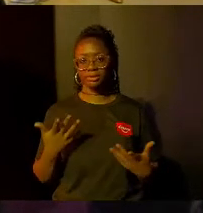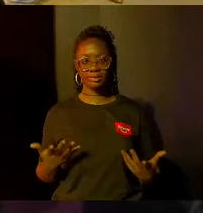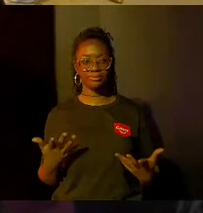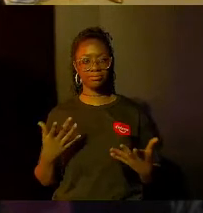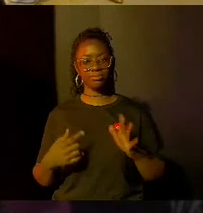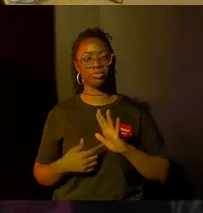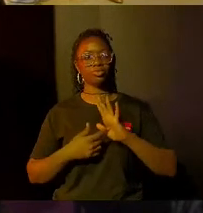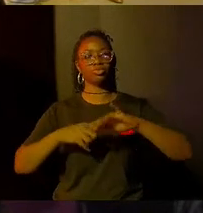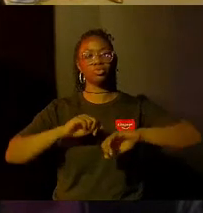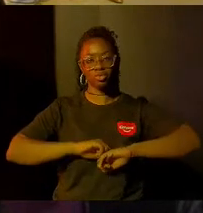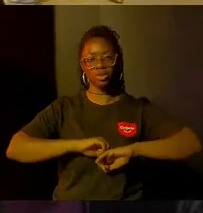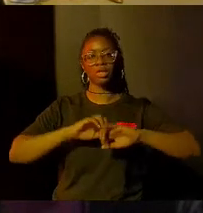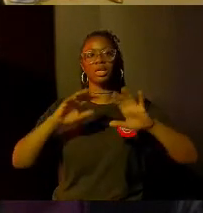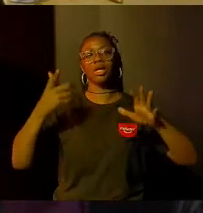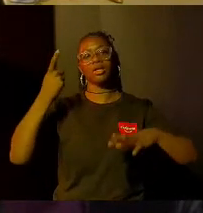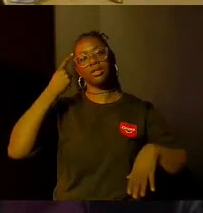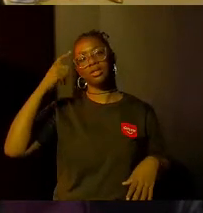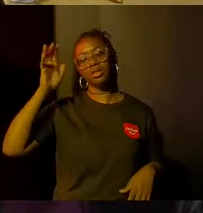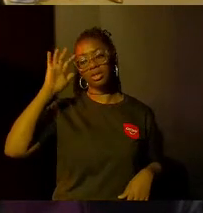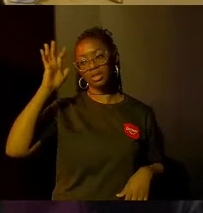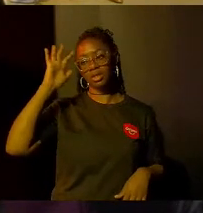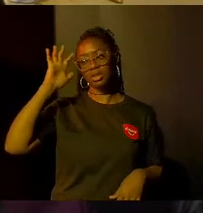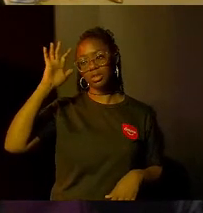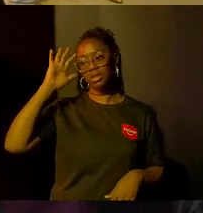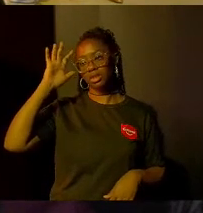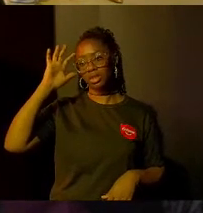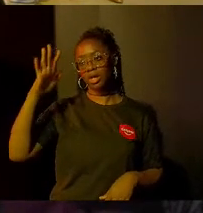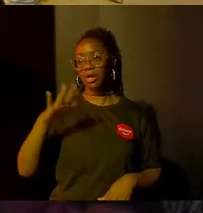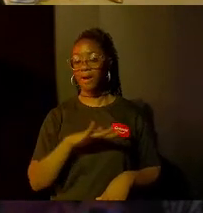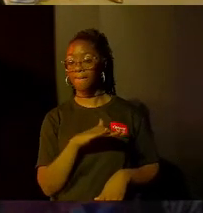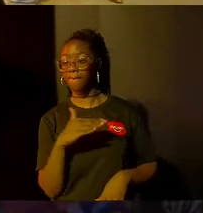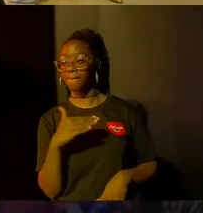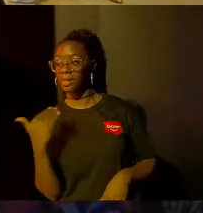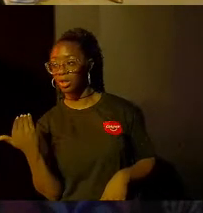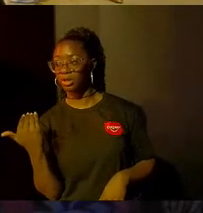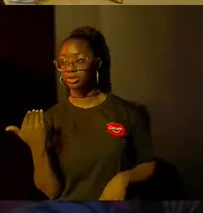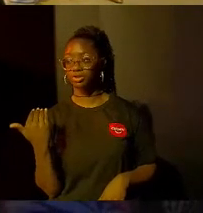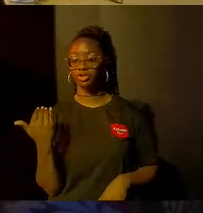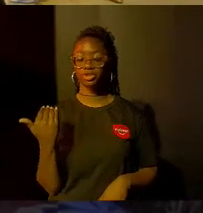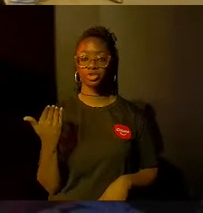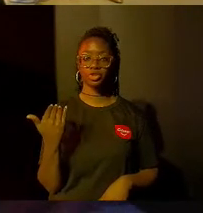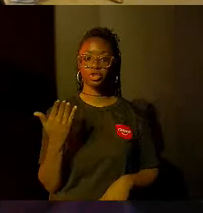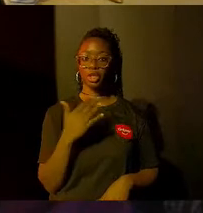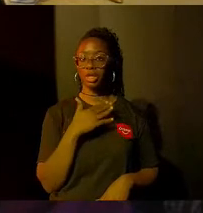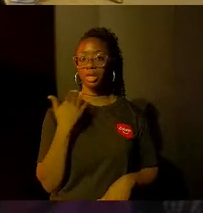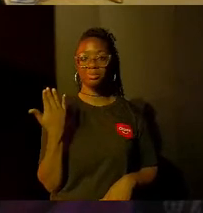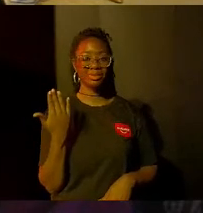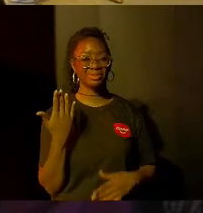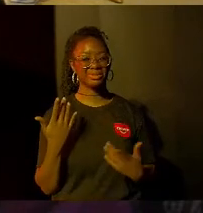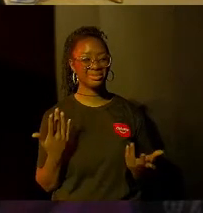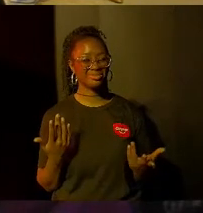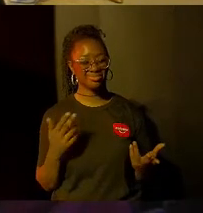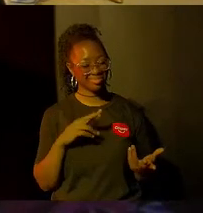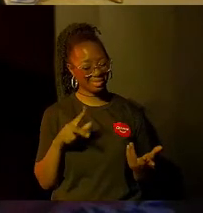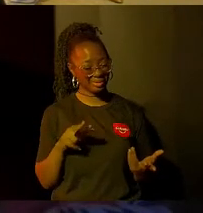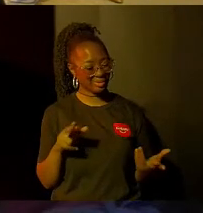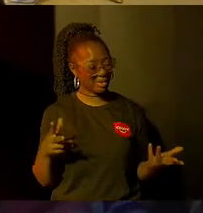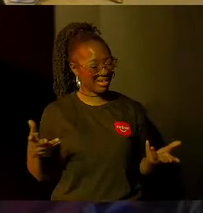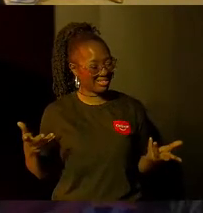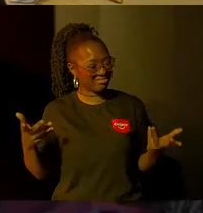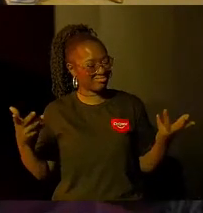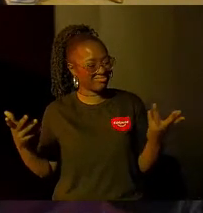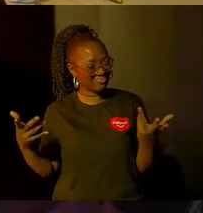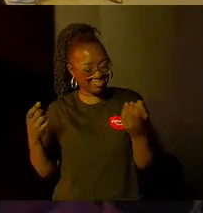clara a ideia de que a morte não é um bicho de sete cabeças